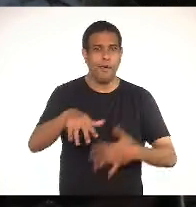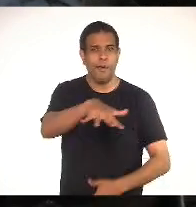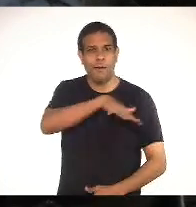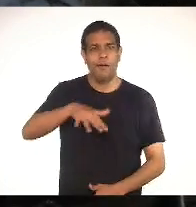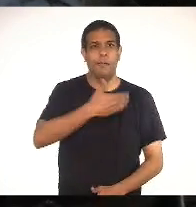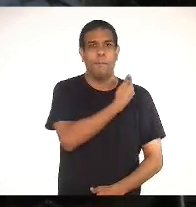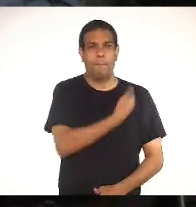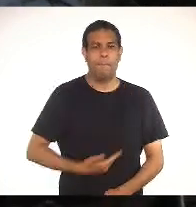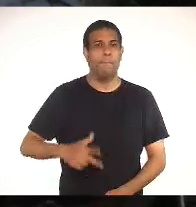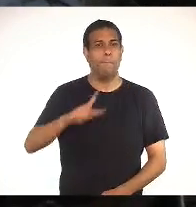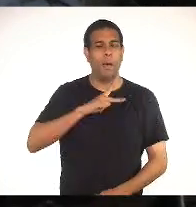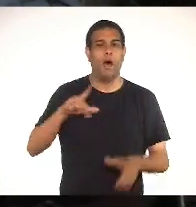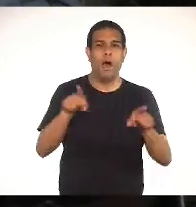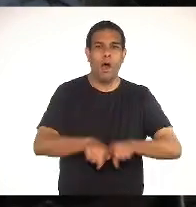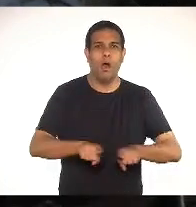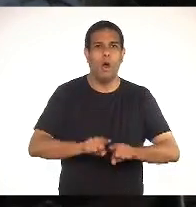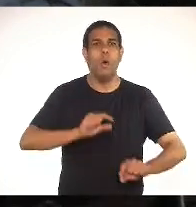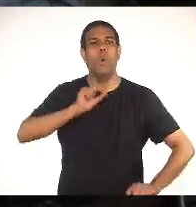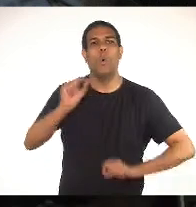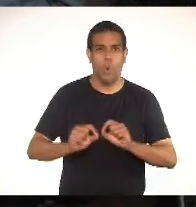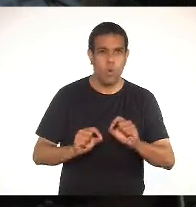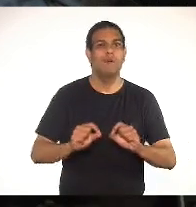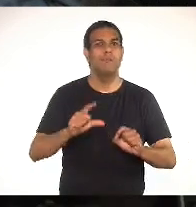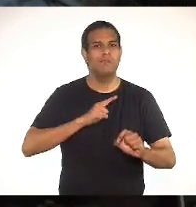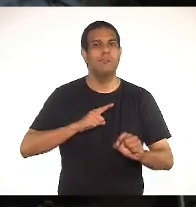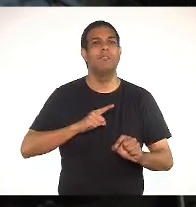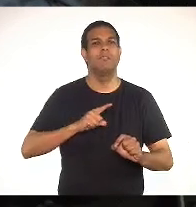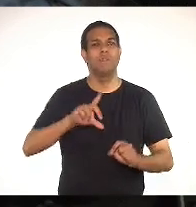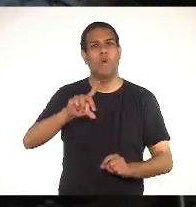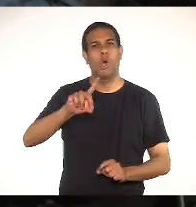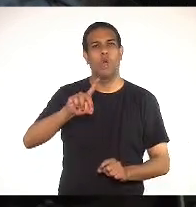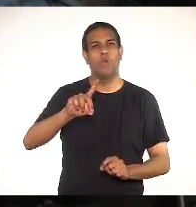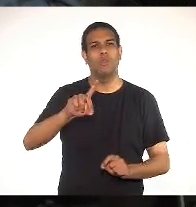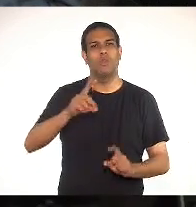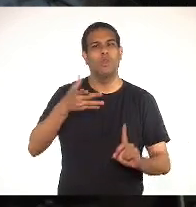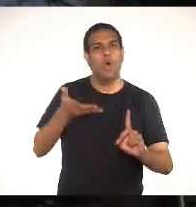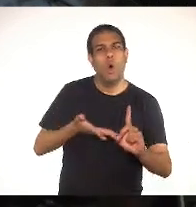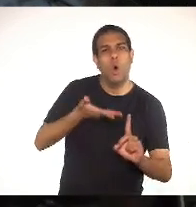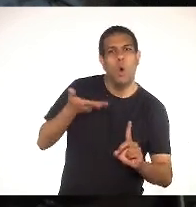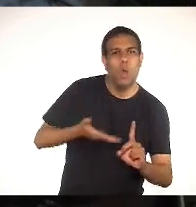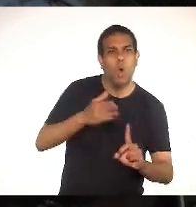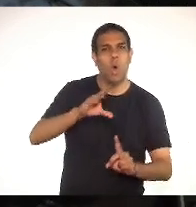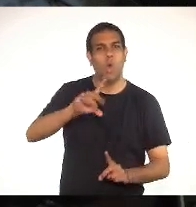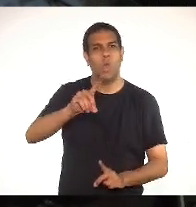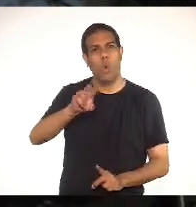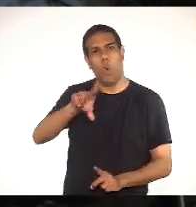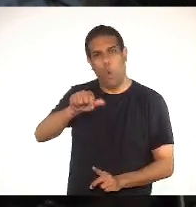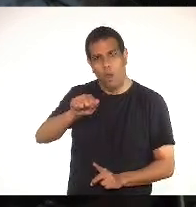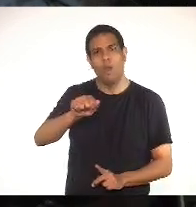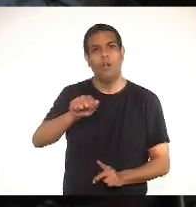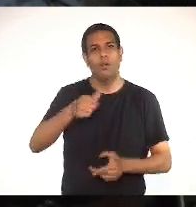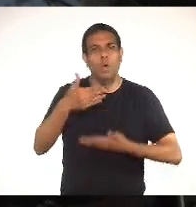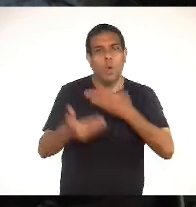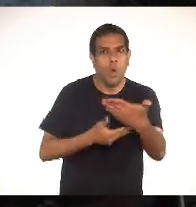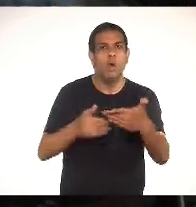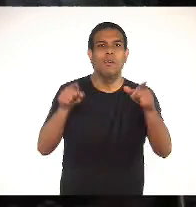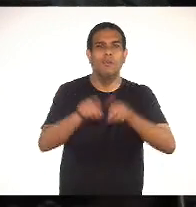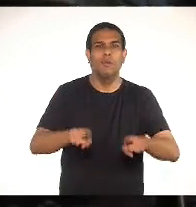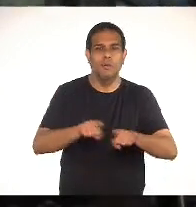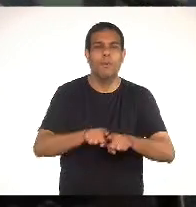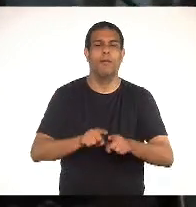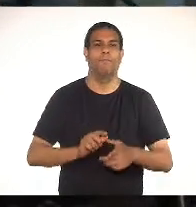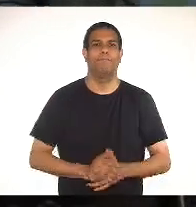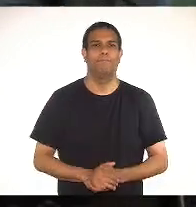do Estado do Rio de Janeiro, em permitir a presença de doulas durante o período de trabalho de parto e